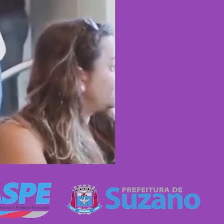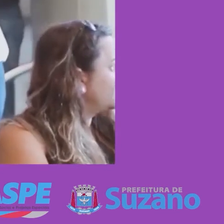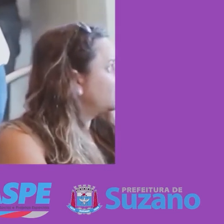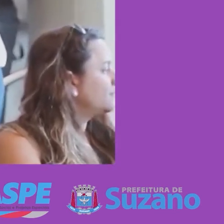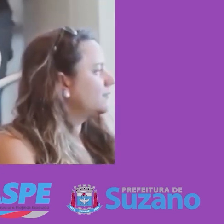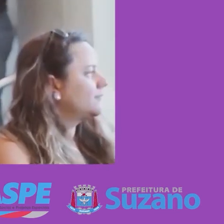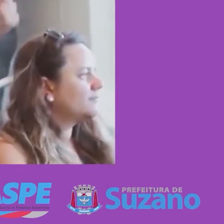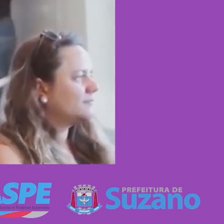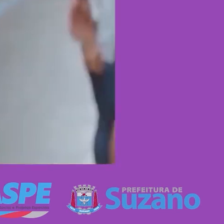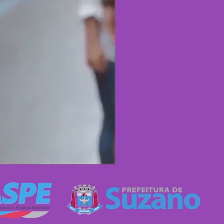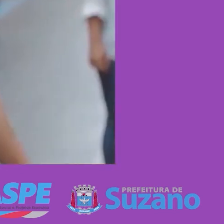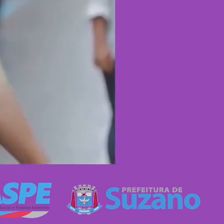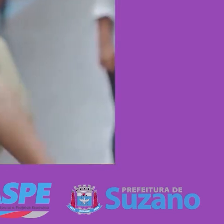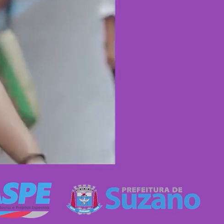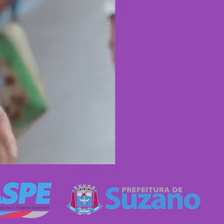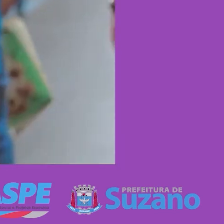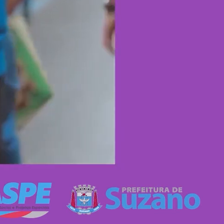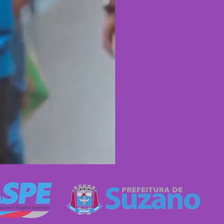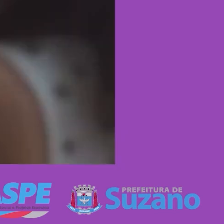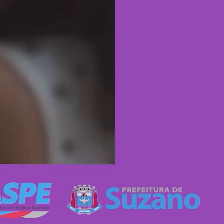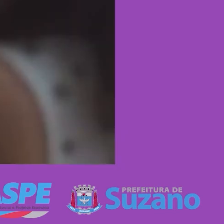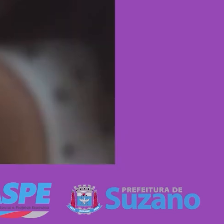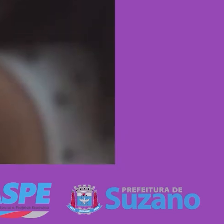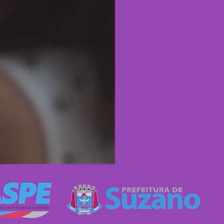Nos divertimos.